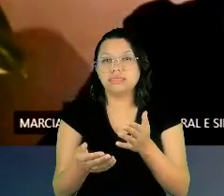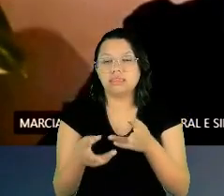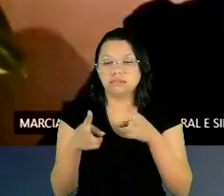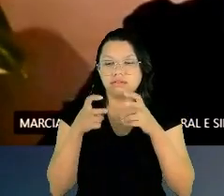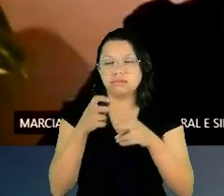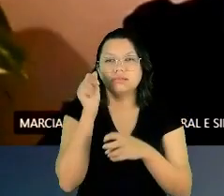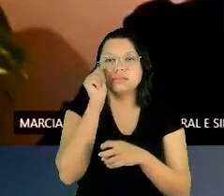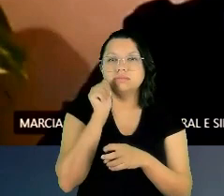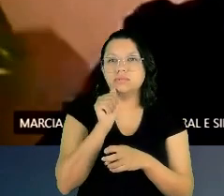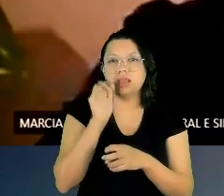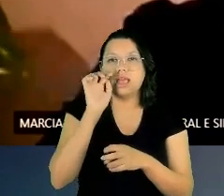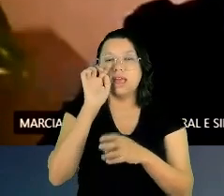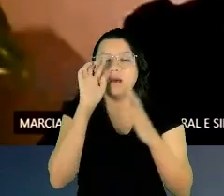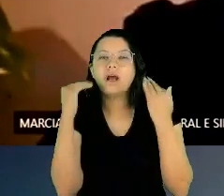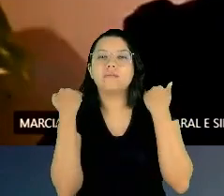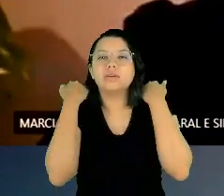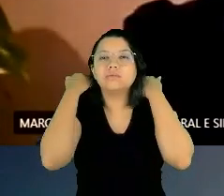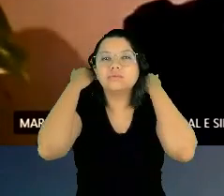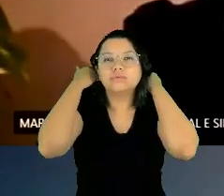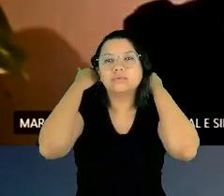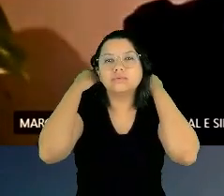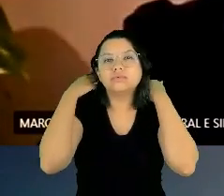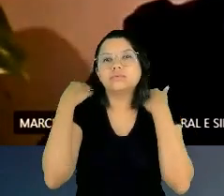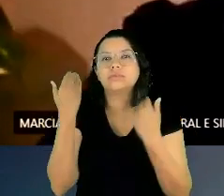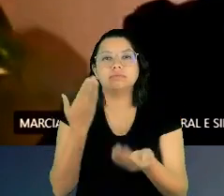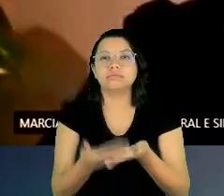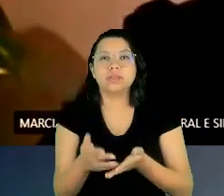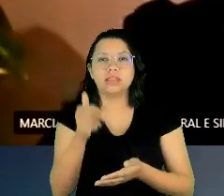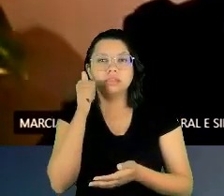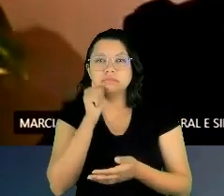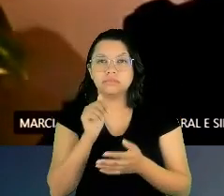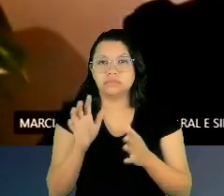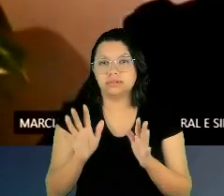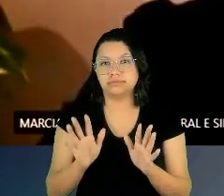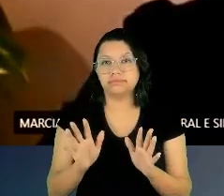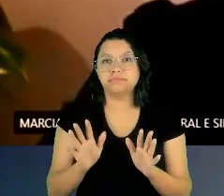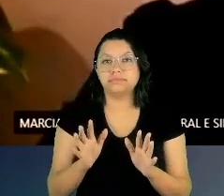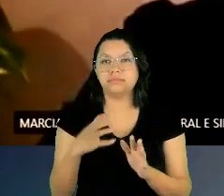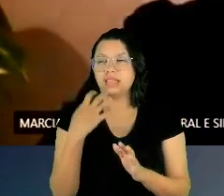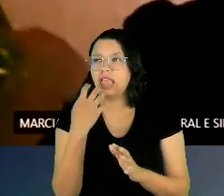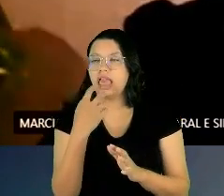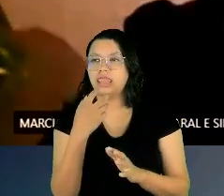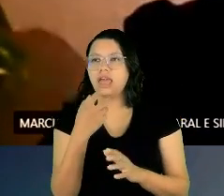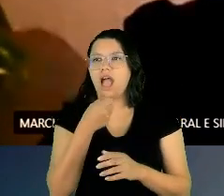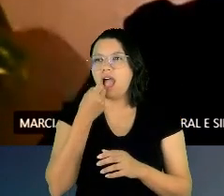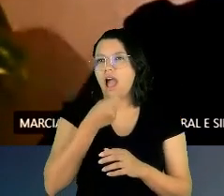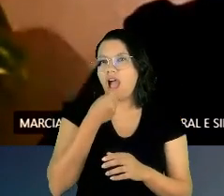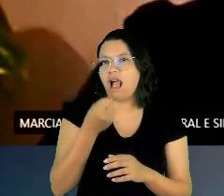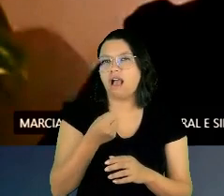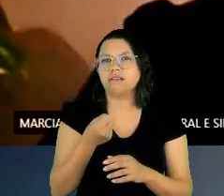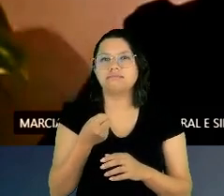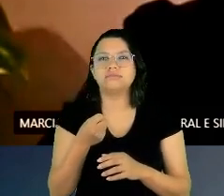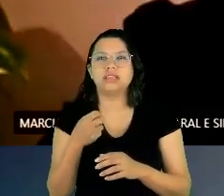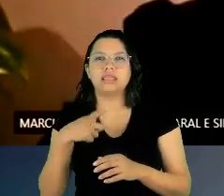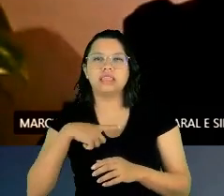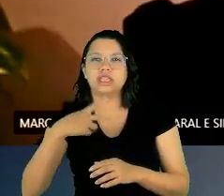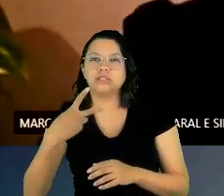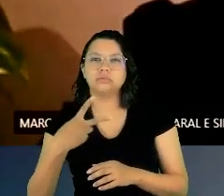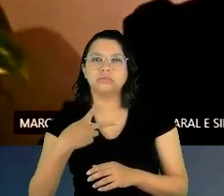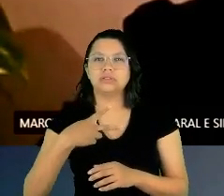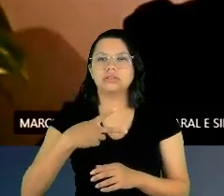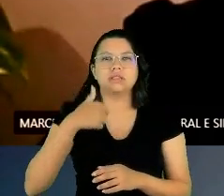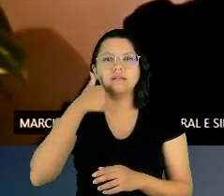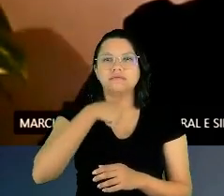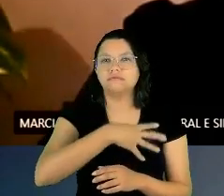cabelo curto e não deixar de ser mulher. Ela é mãe, tem duas filhas, canta, faz